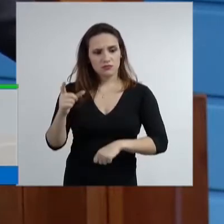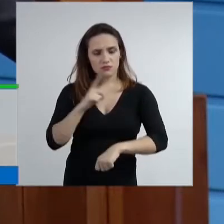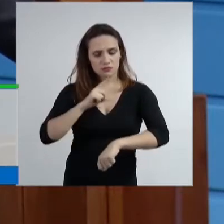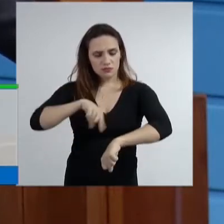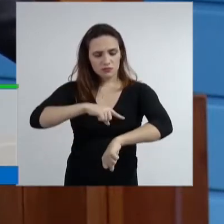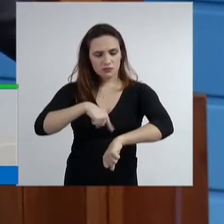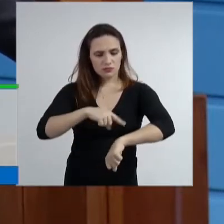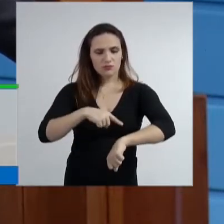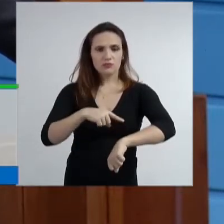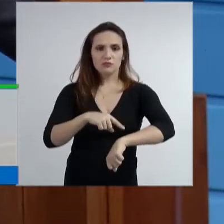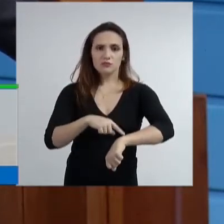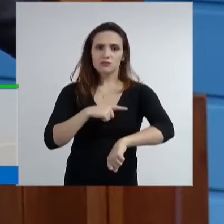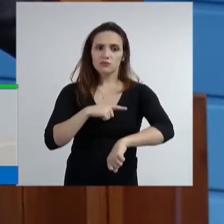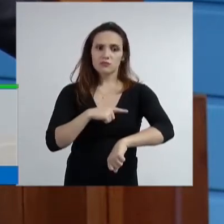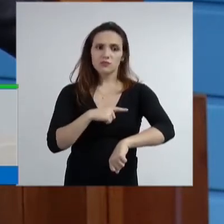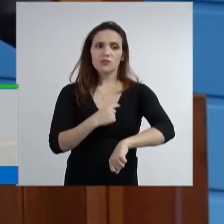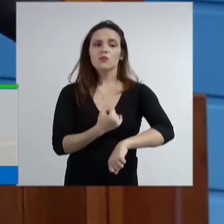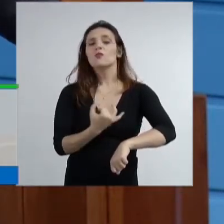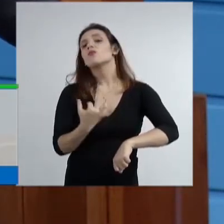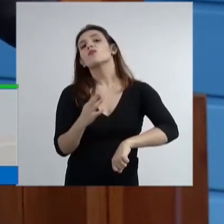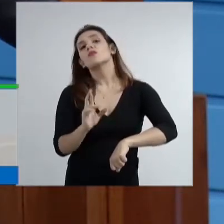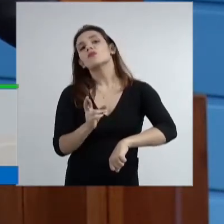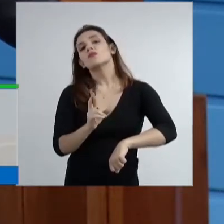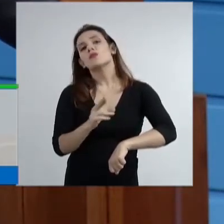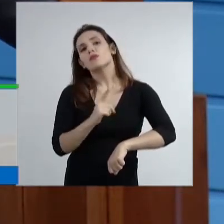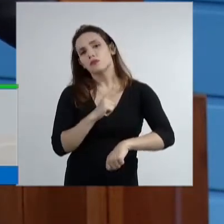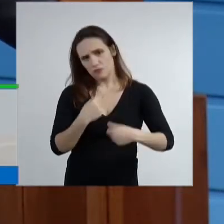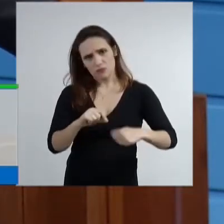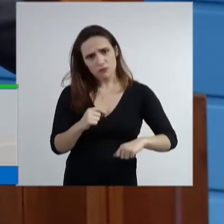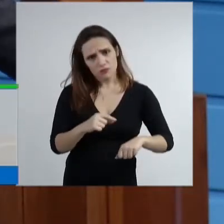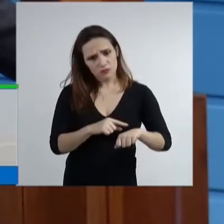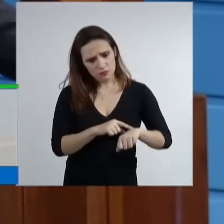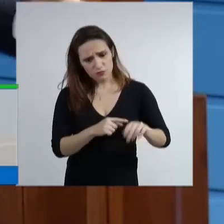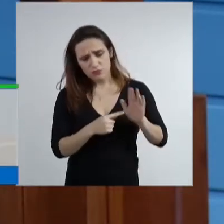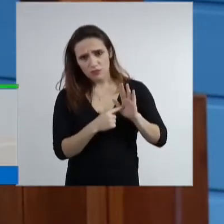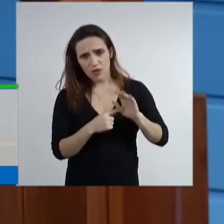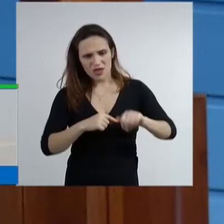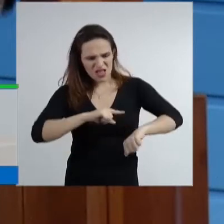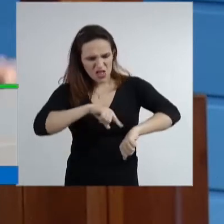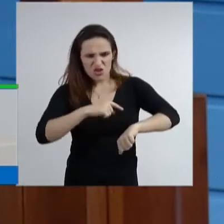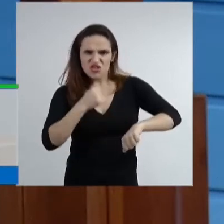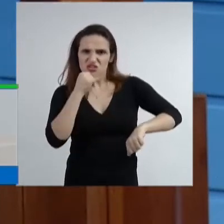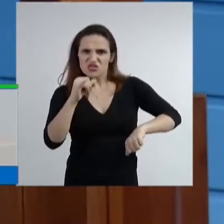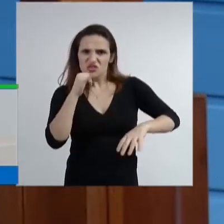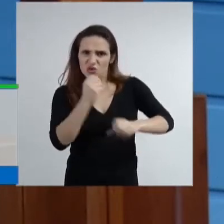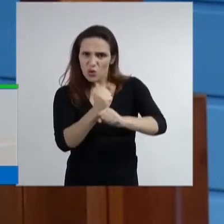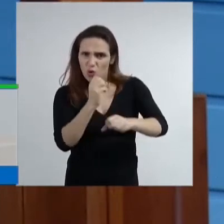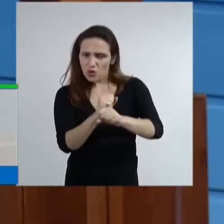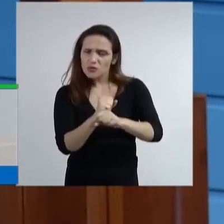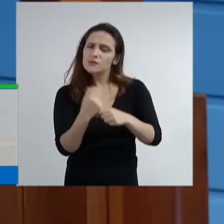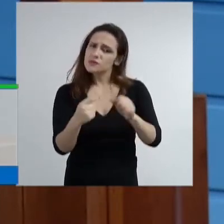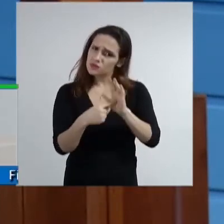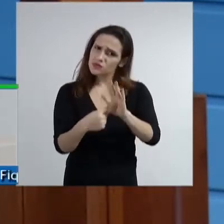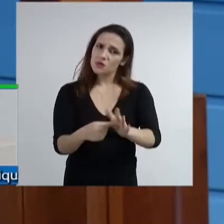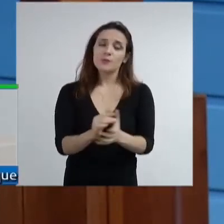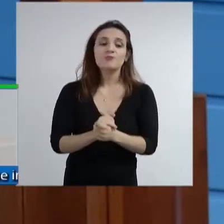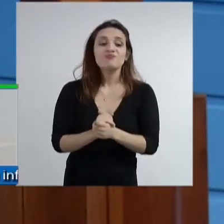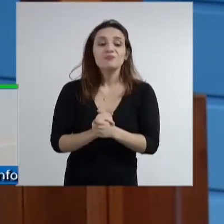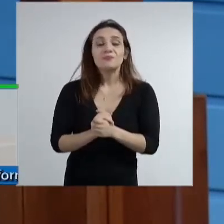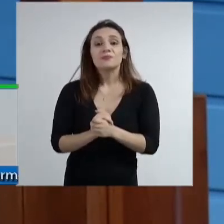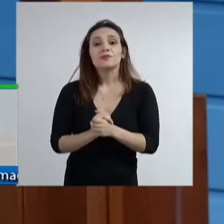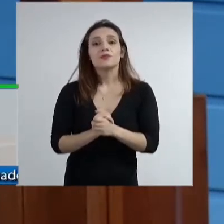independente do site, o valor gasto consumido na fatura. Agora, quanto ao meu requerimento, senhor presidente e